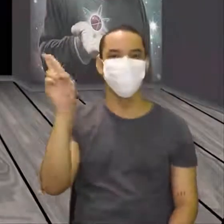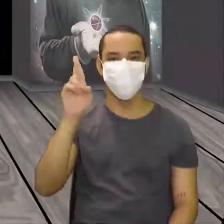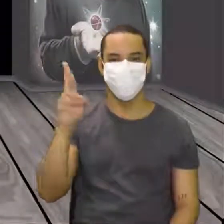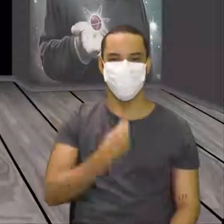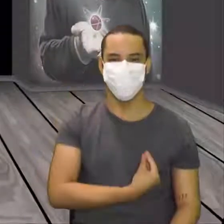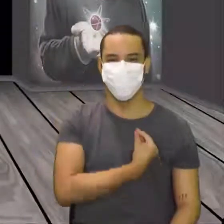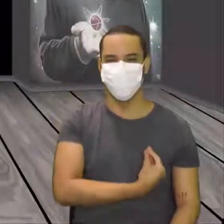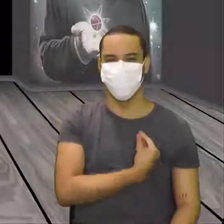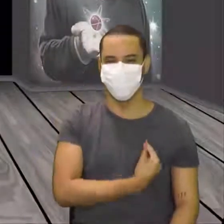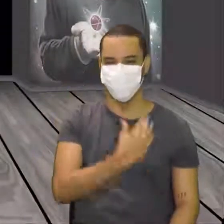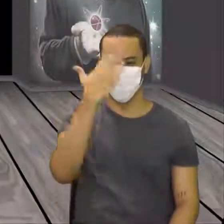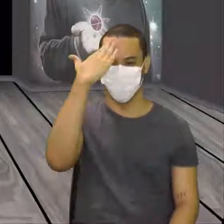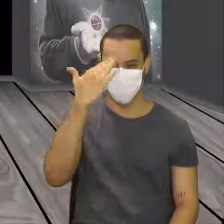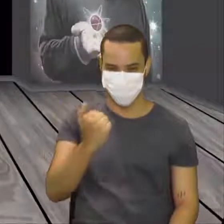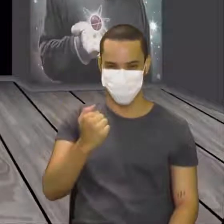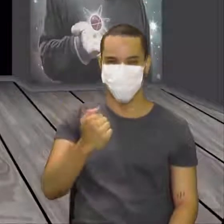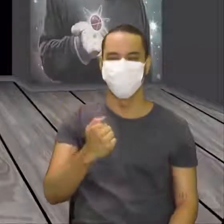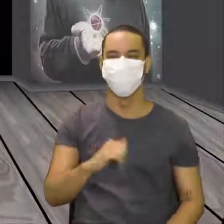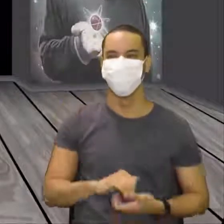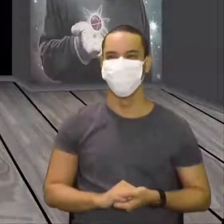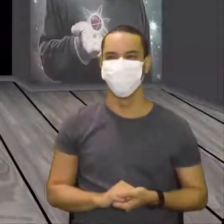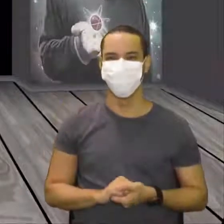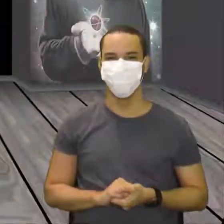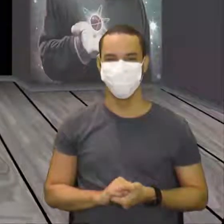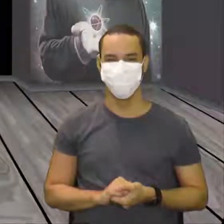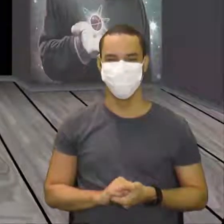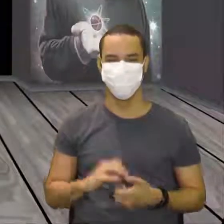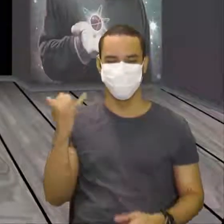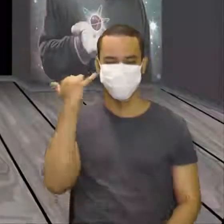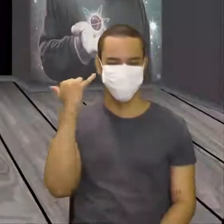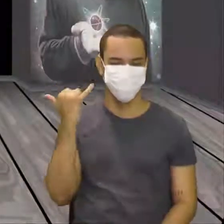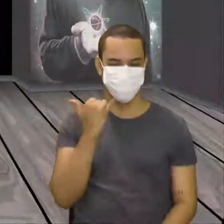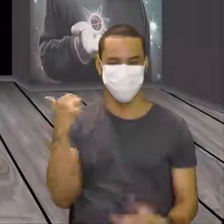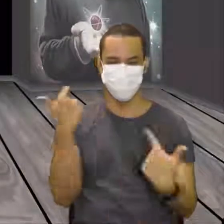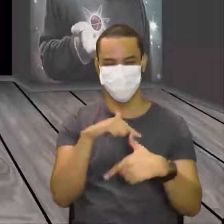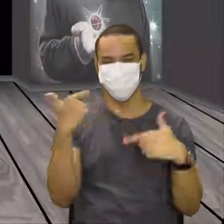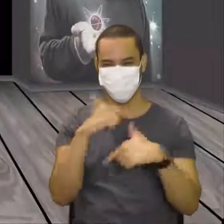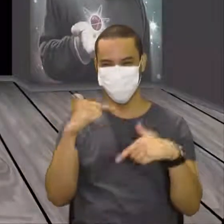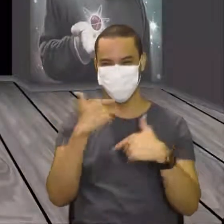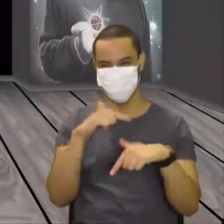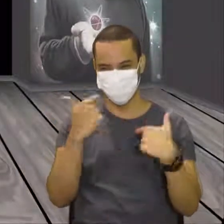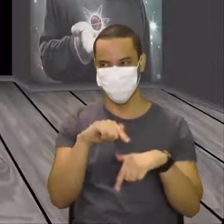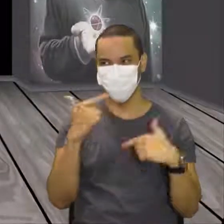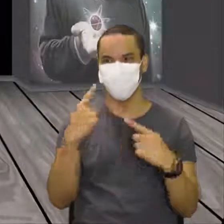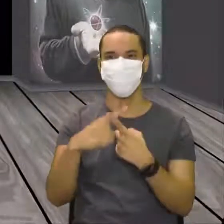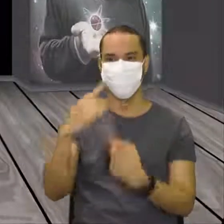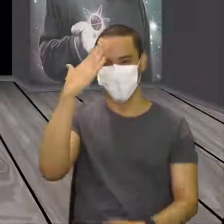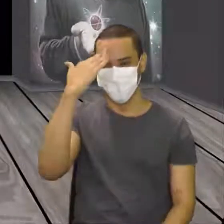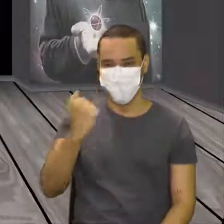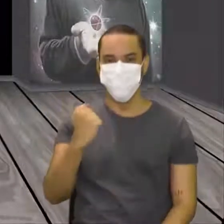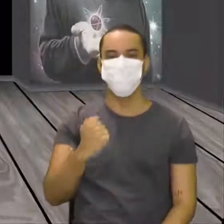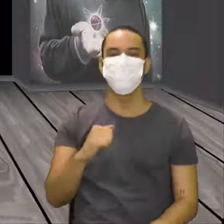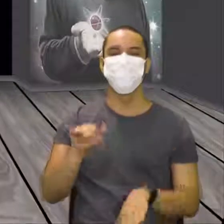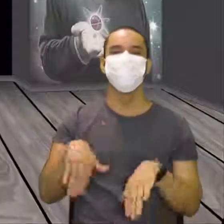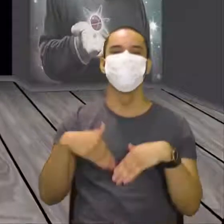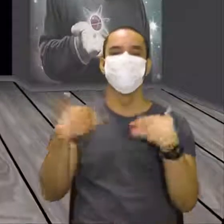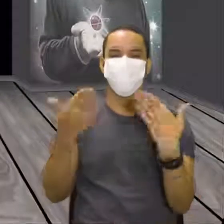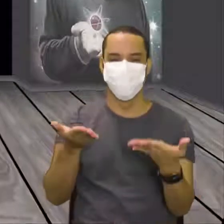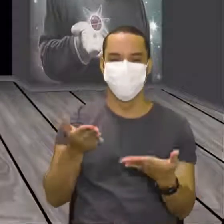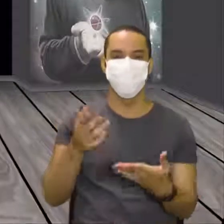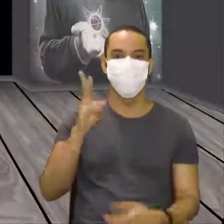tá? Então vamos continuar, olha só. O Vitor sabe, né? Vamos lá? Então ali,